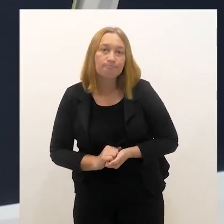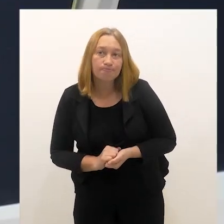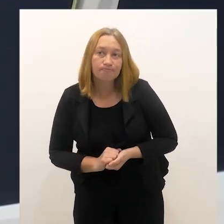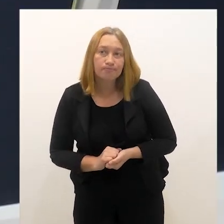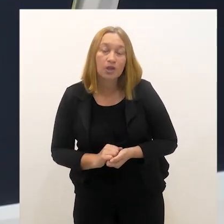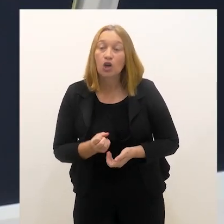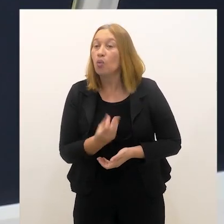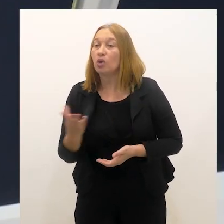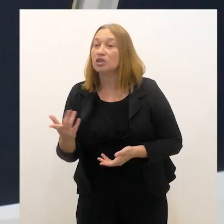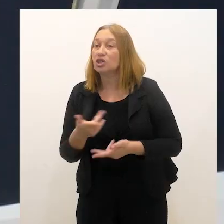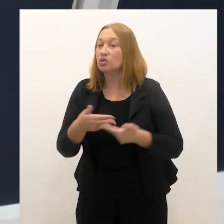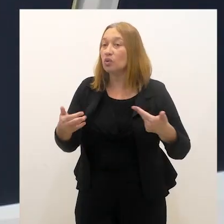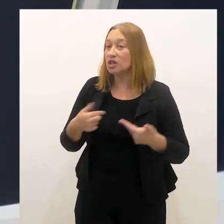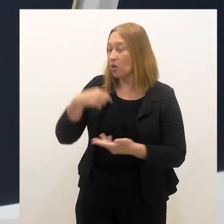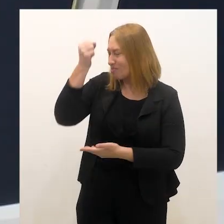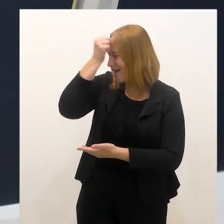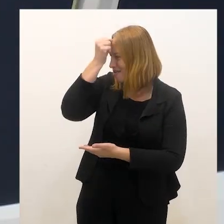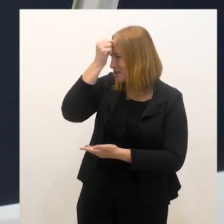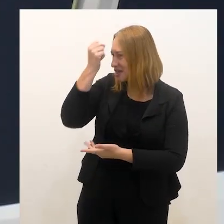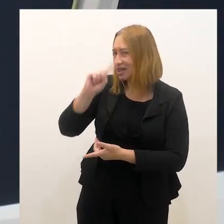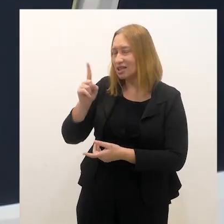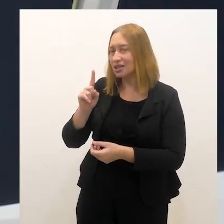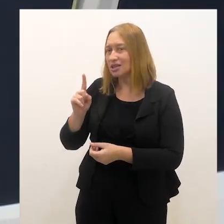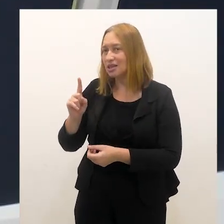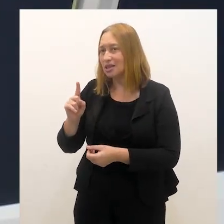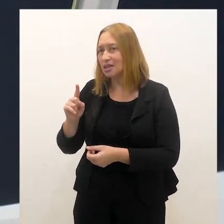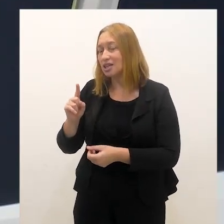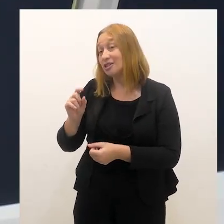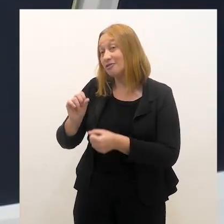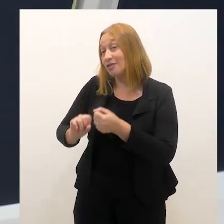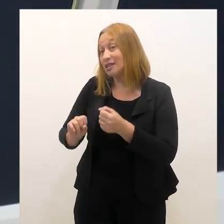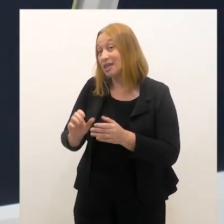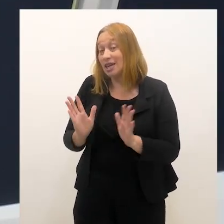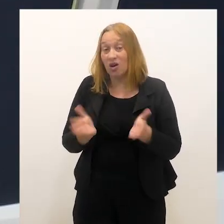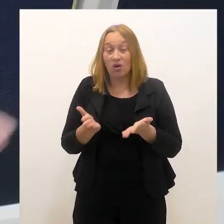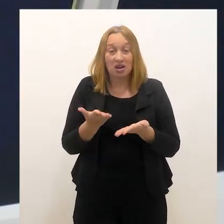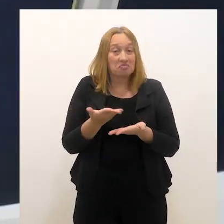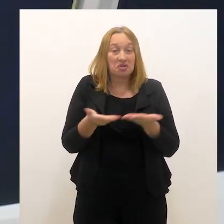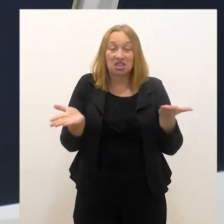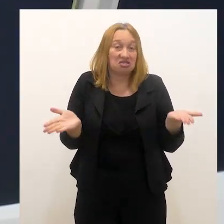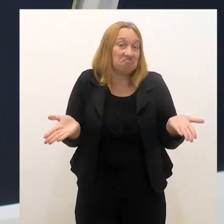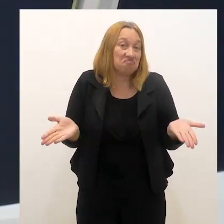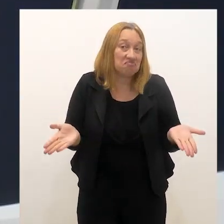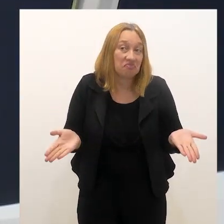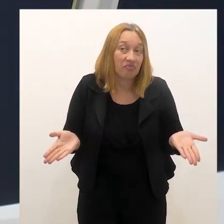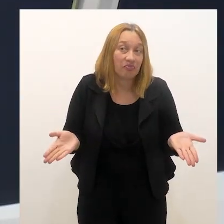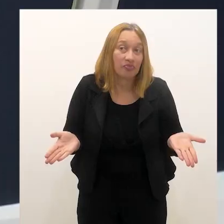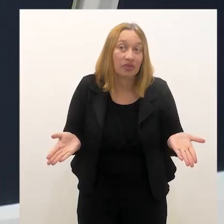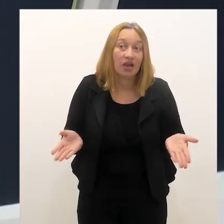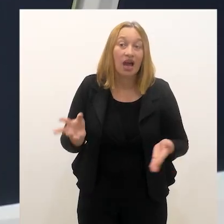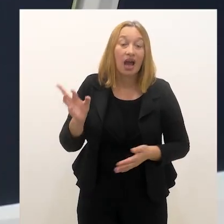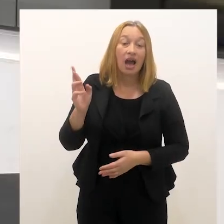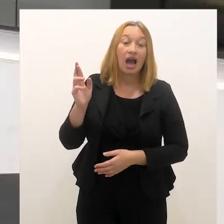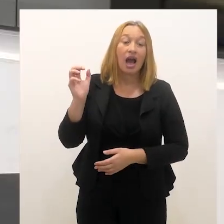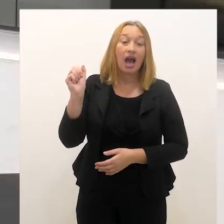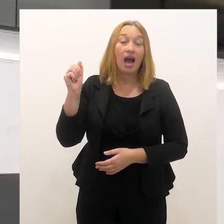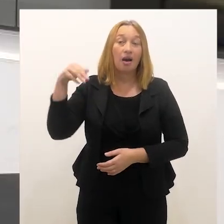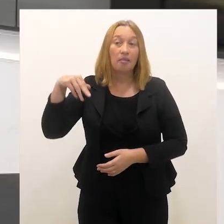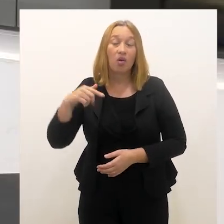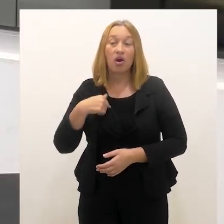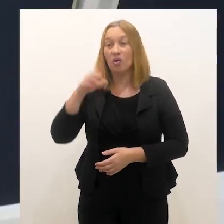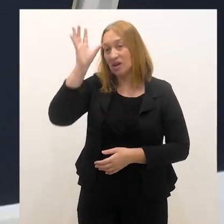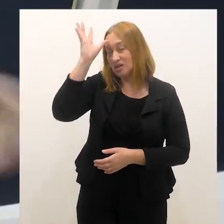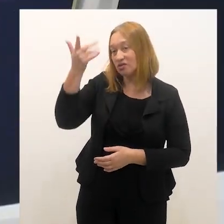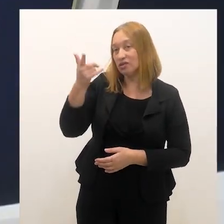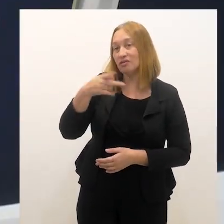fiz? E quantas coisas eu vou me arrepender de ter feito e agora já vai ser tarde, né? Ramon... E aí foi